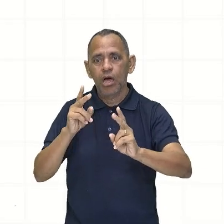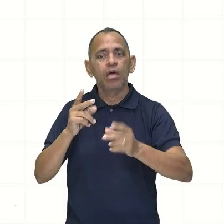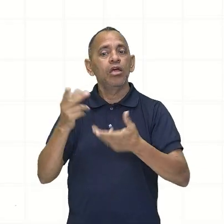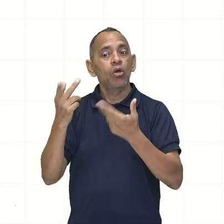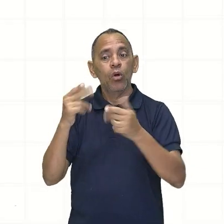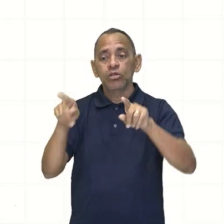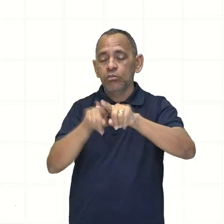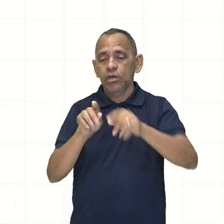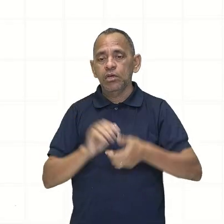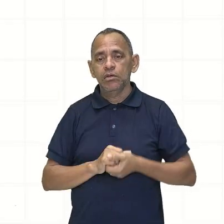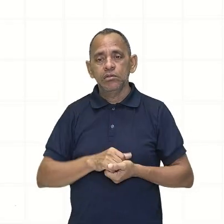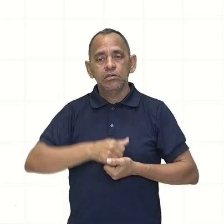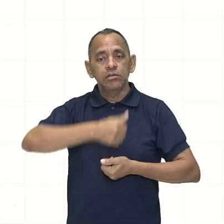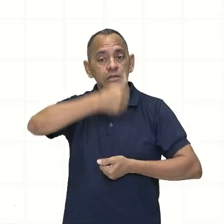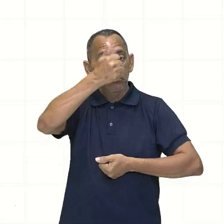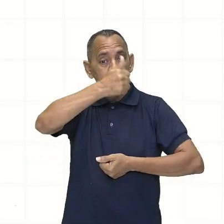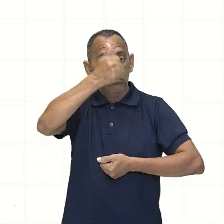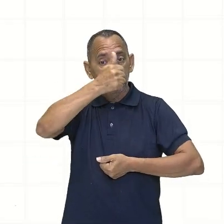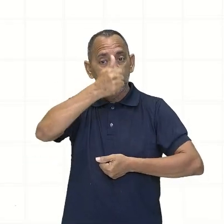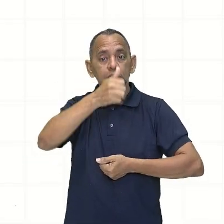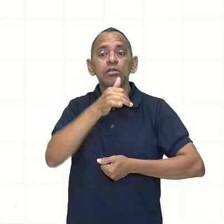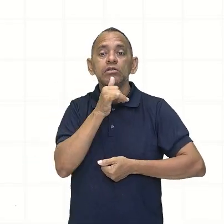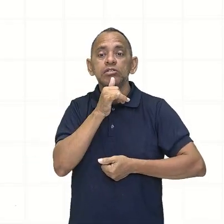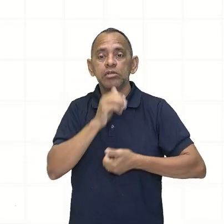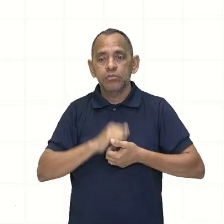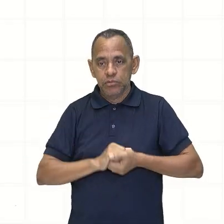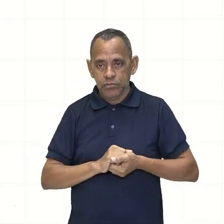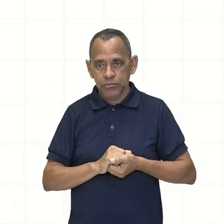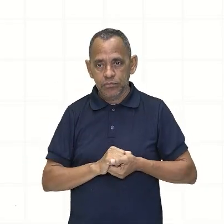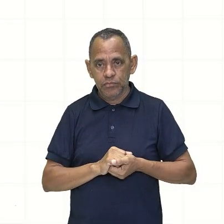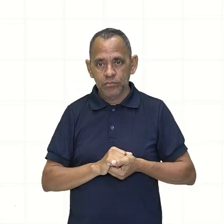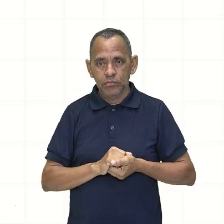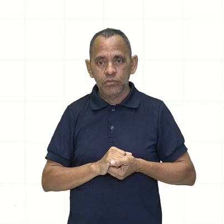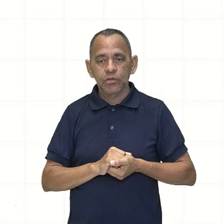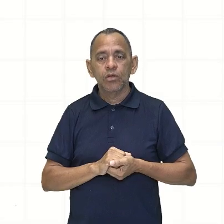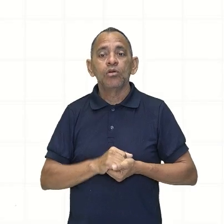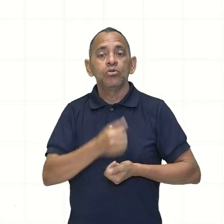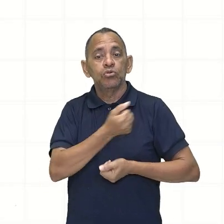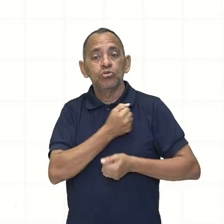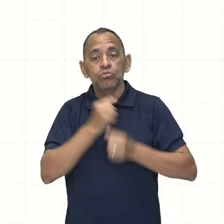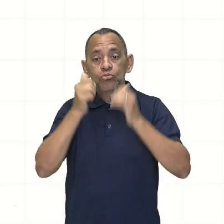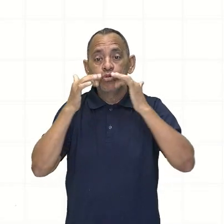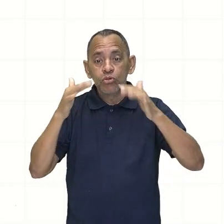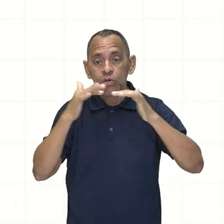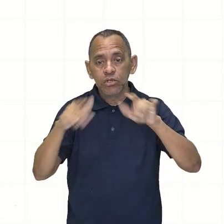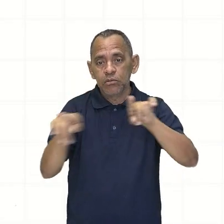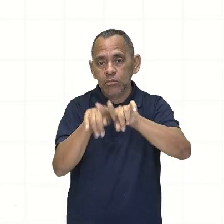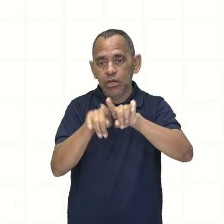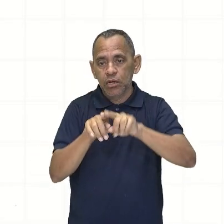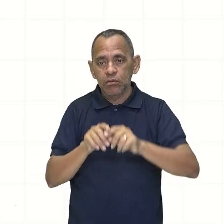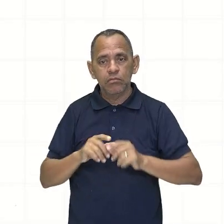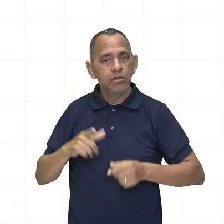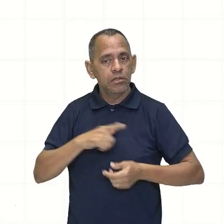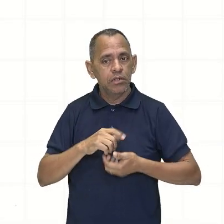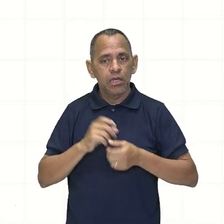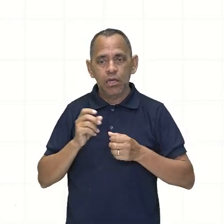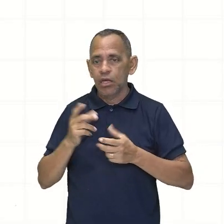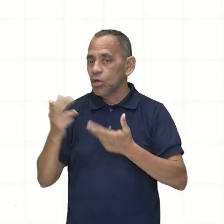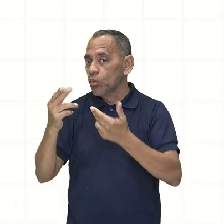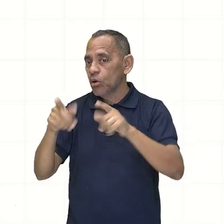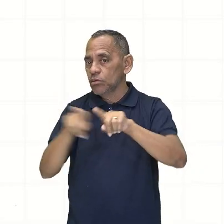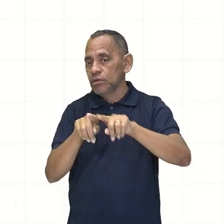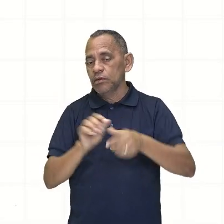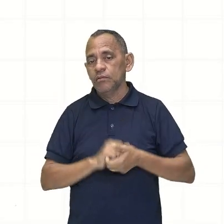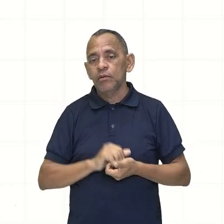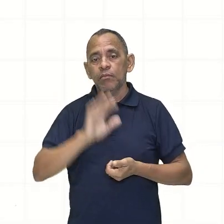ok? Da nossa multiplicação ali com os números naturais, tá? Vai seguir a mesma lógica, tá bom? Mas